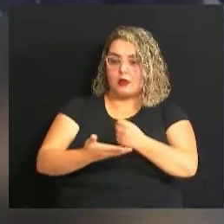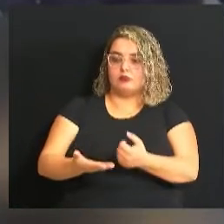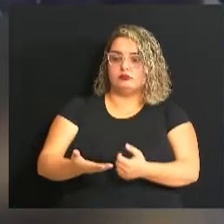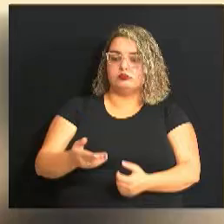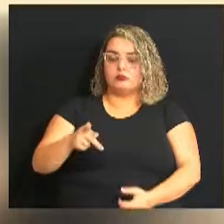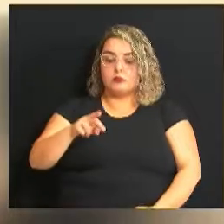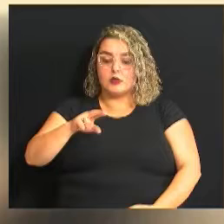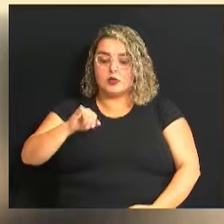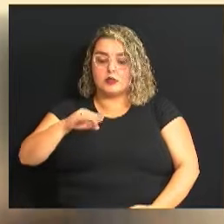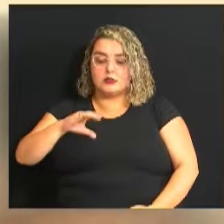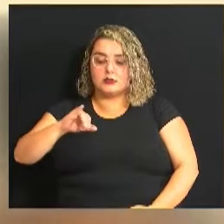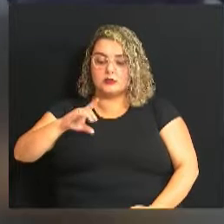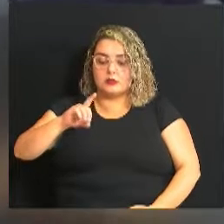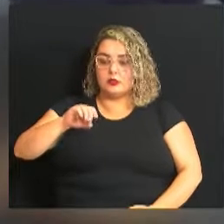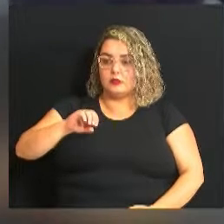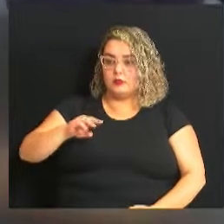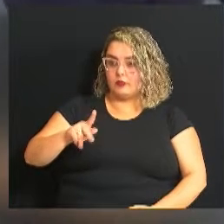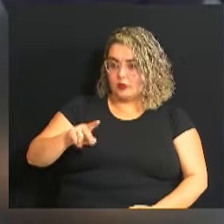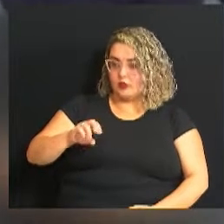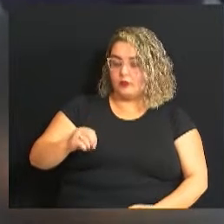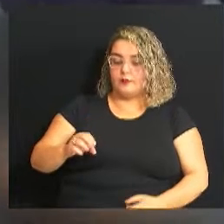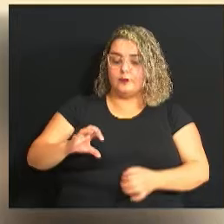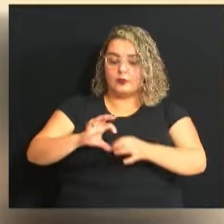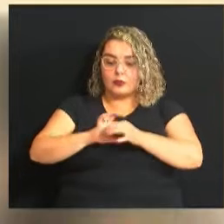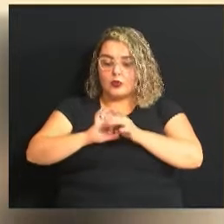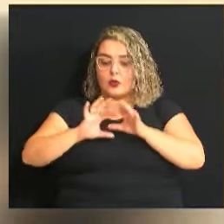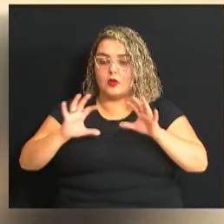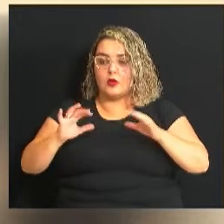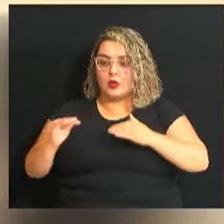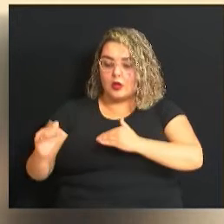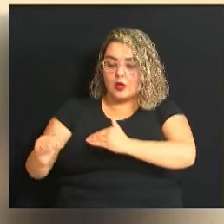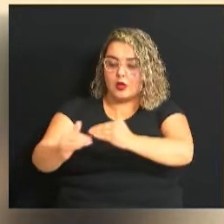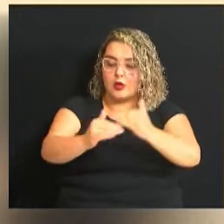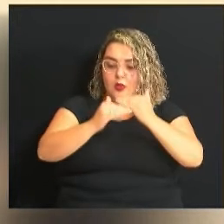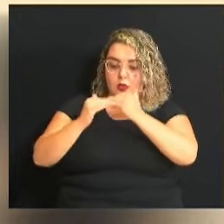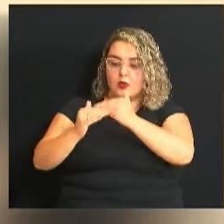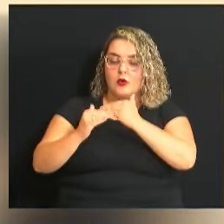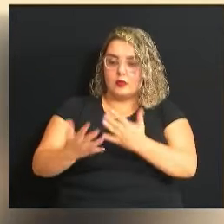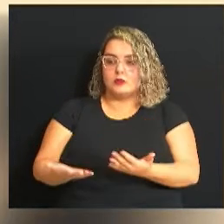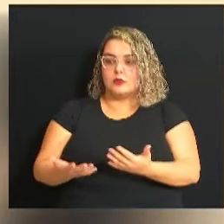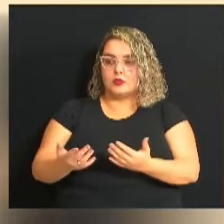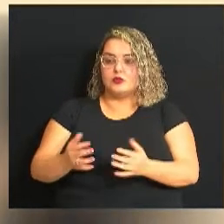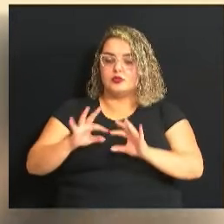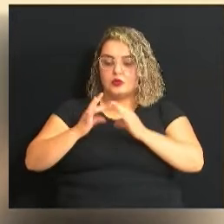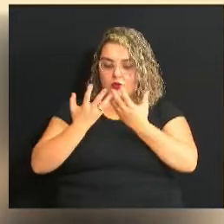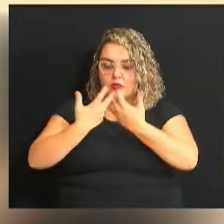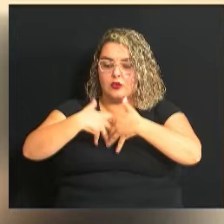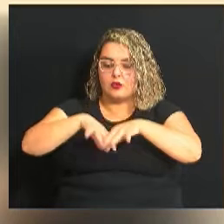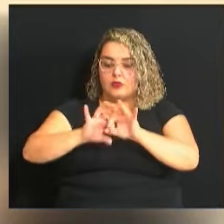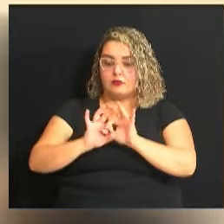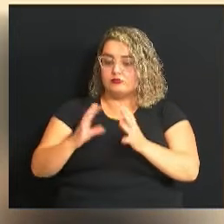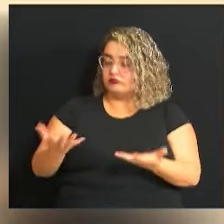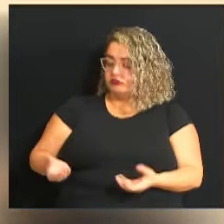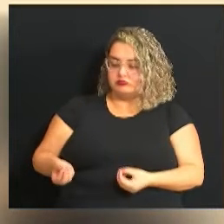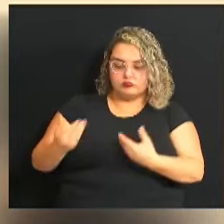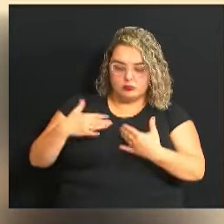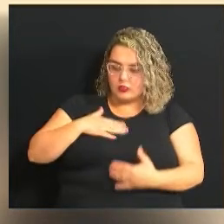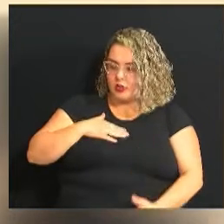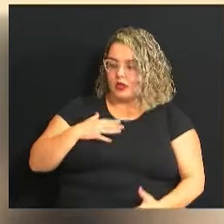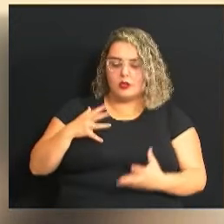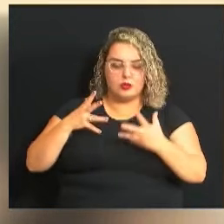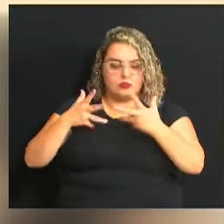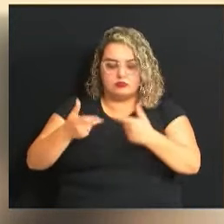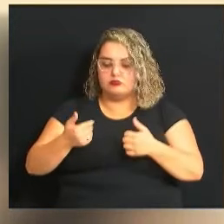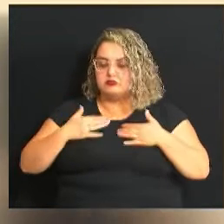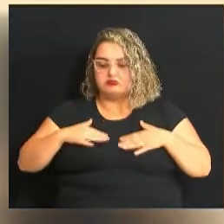da liberdade, igualdade e fraternidade. Quando eu entrei na maçonaria, para mim foi muito tranquilo, porque era tudo aquilo que